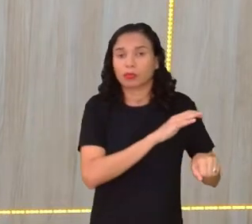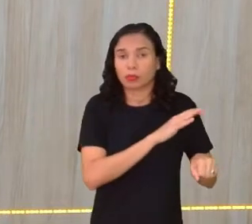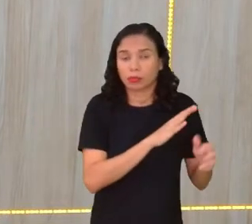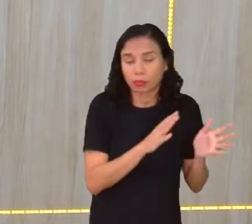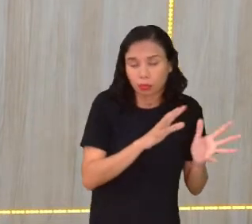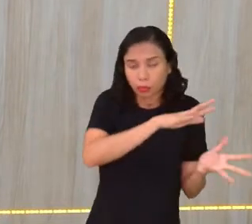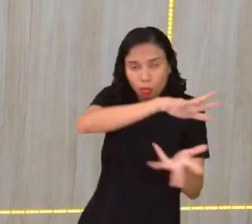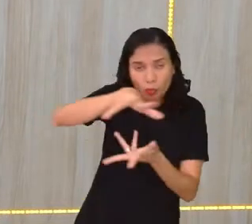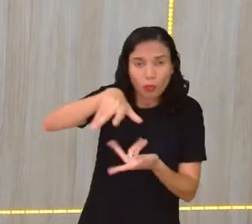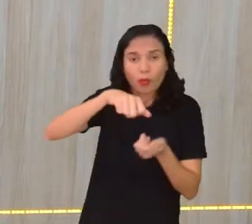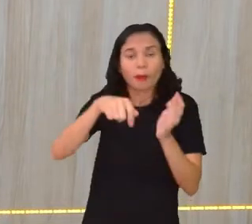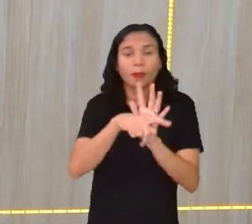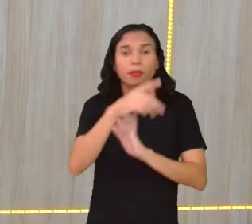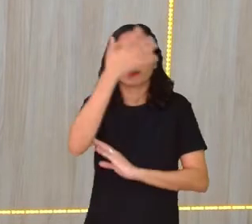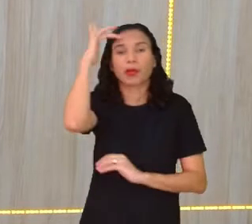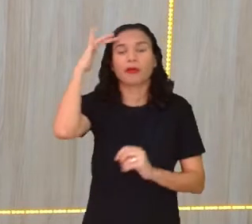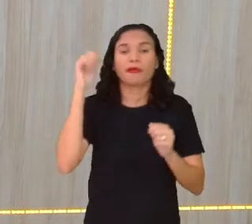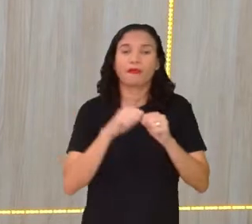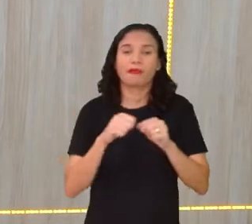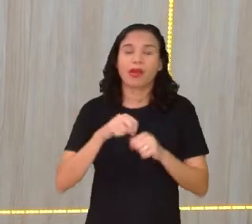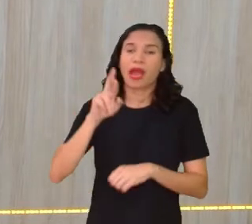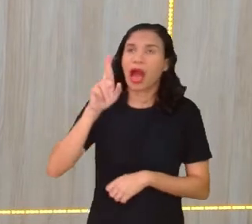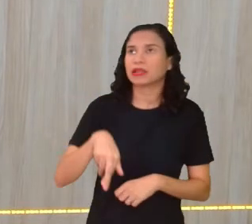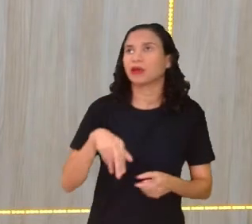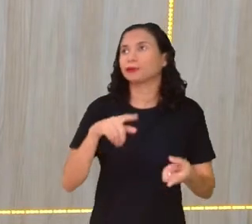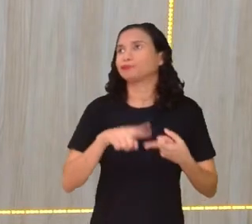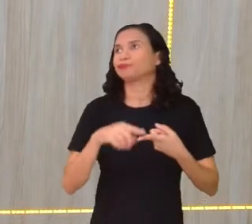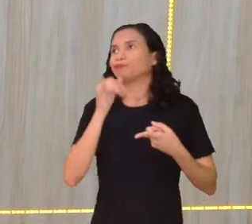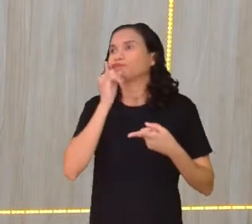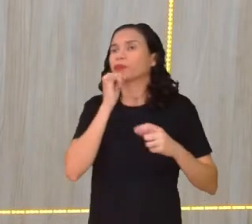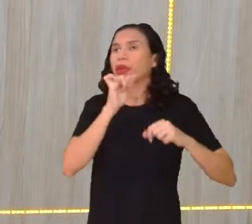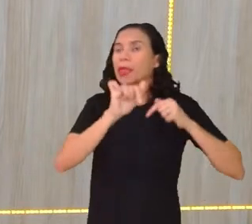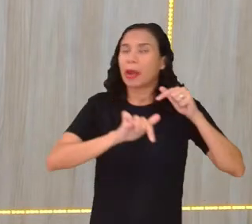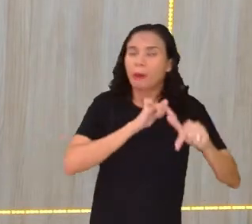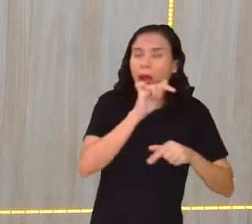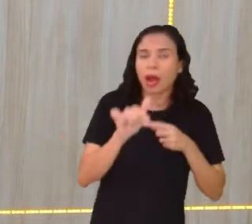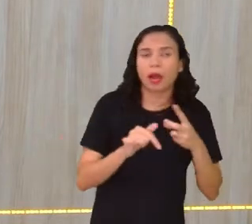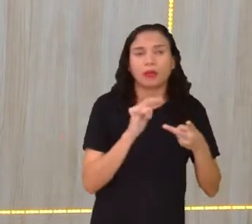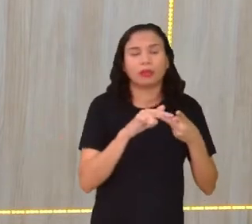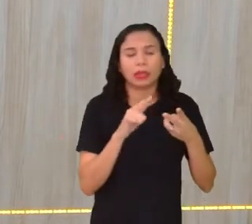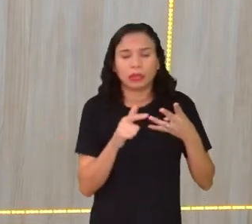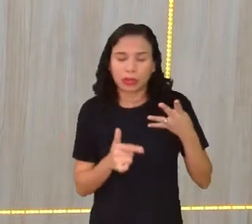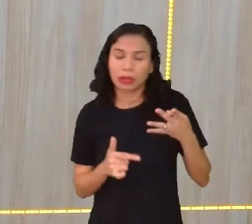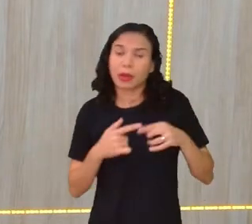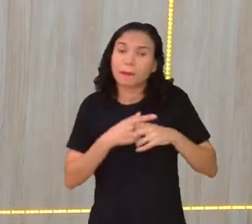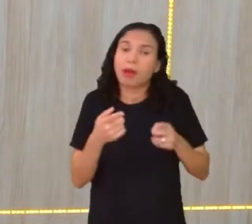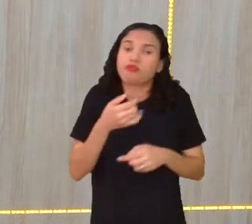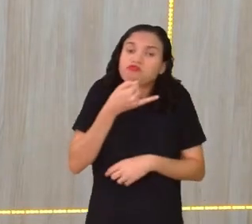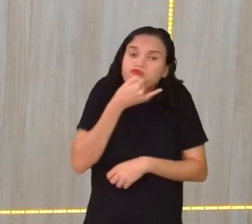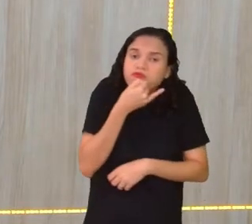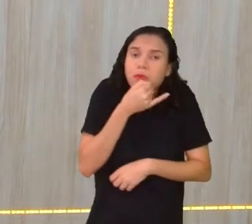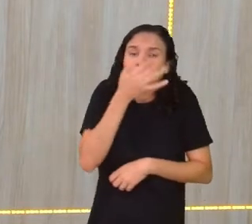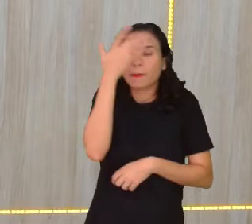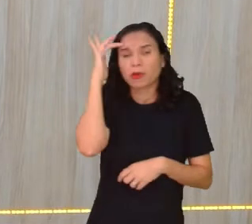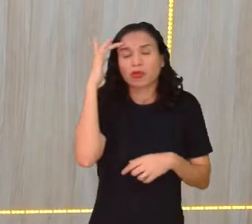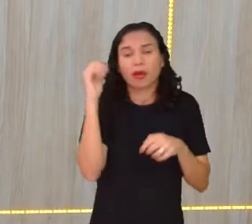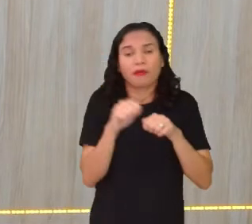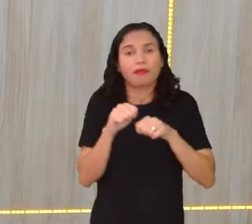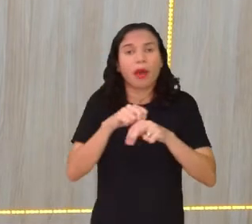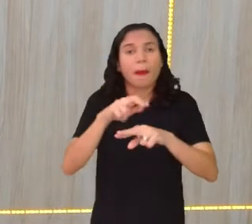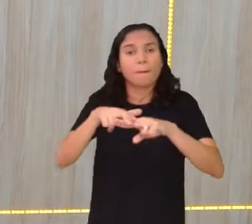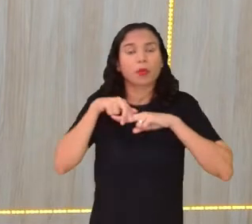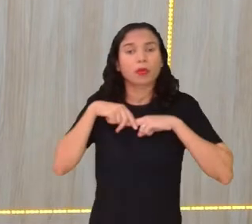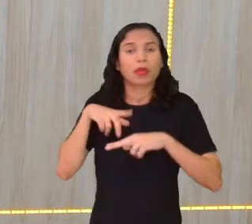ao redor do mundo, né, por razões de trabalho, por exemplo, mas infelizmente muitas pessoas fazem isso motivadas